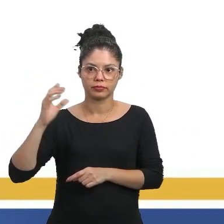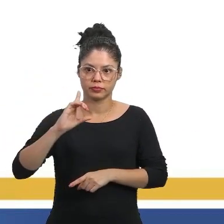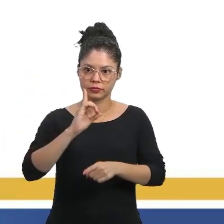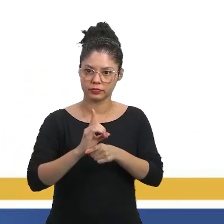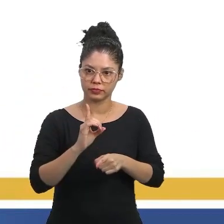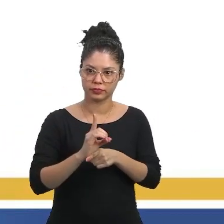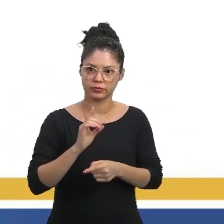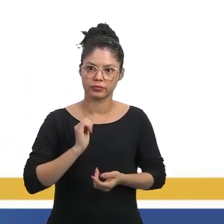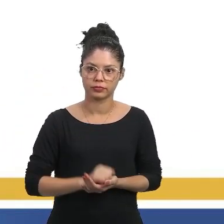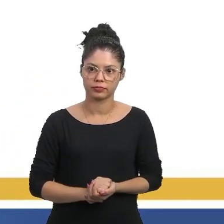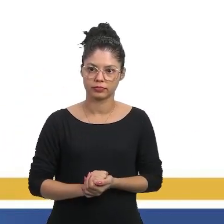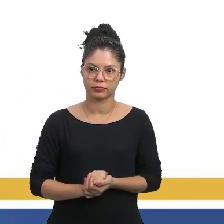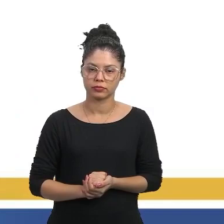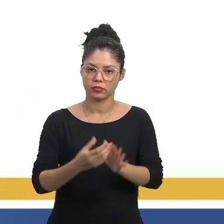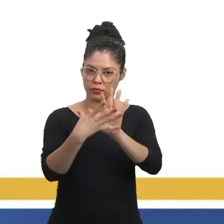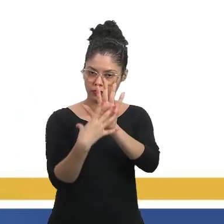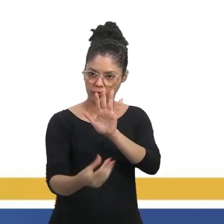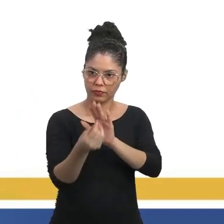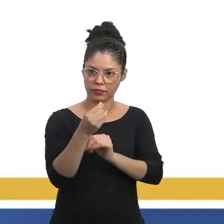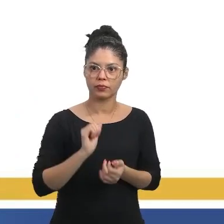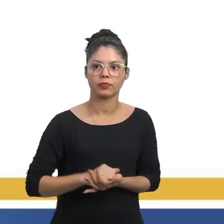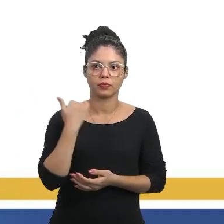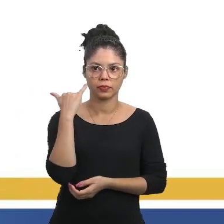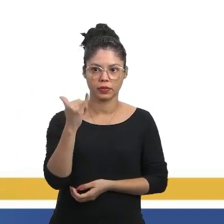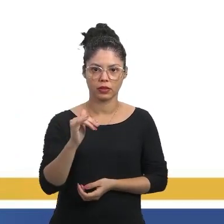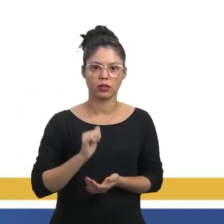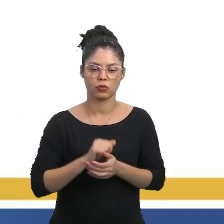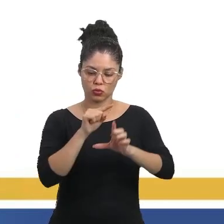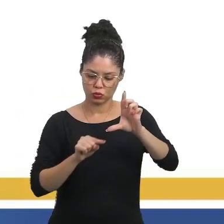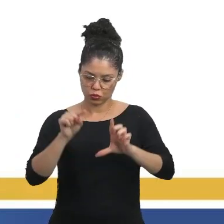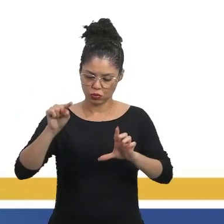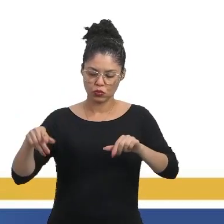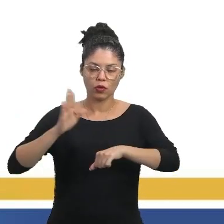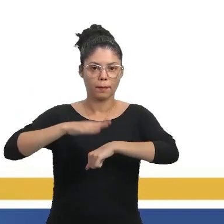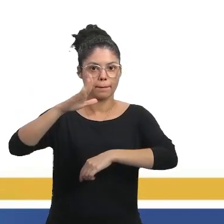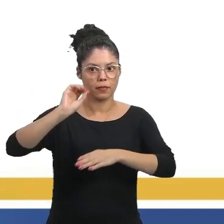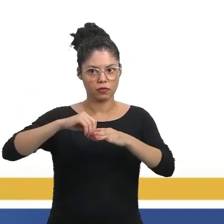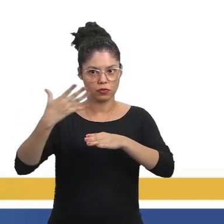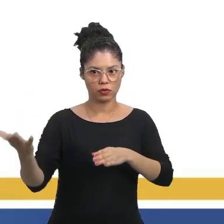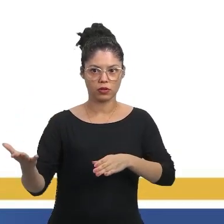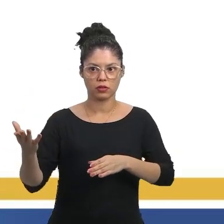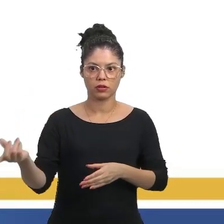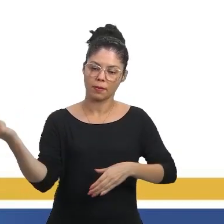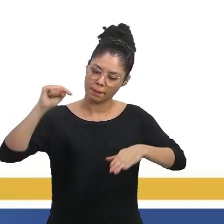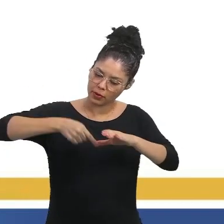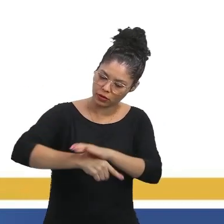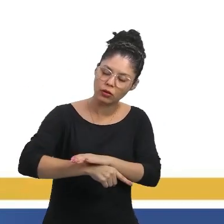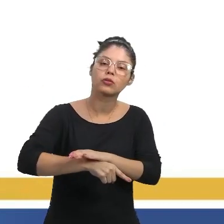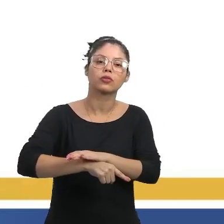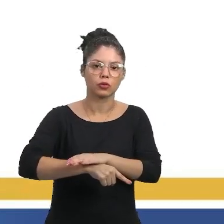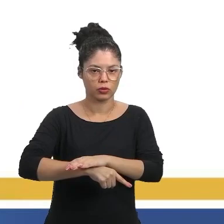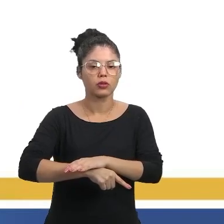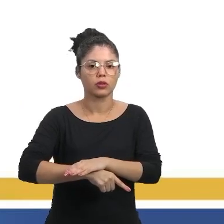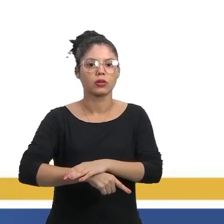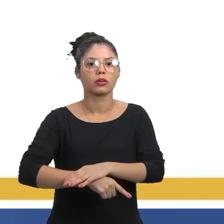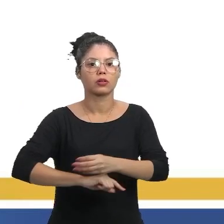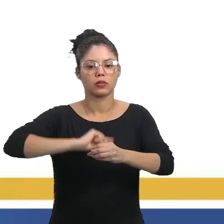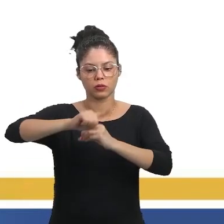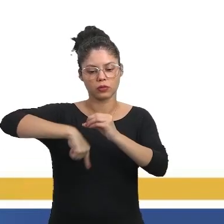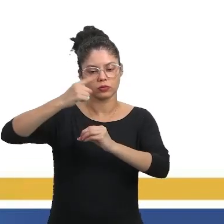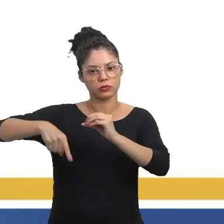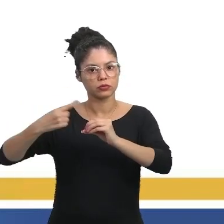D. Transição eletrônica de um nível mais externo para outro mais interno na eletrosfera